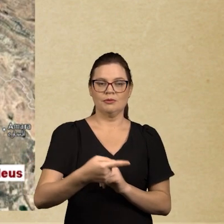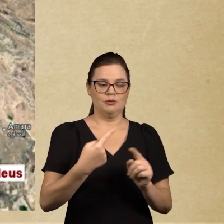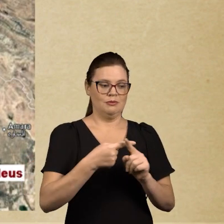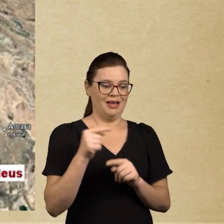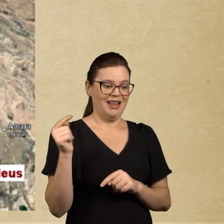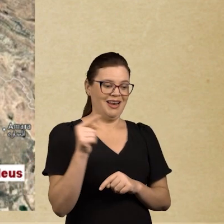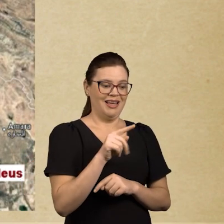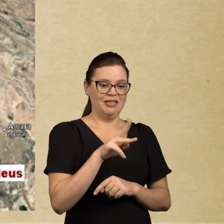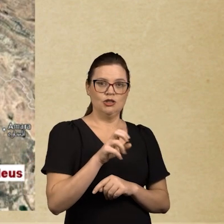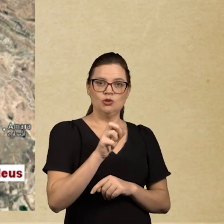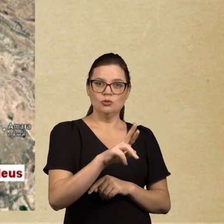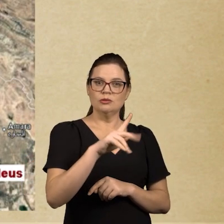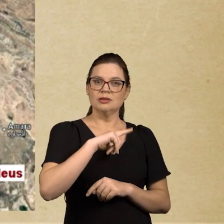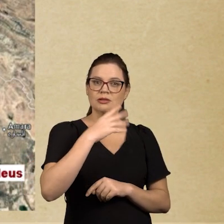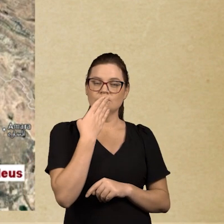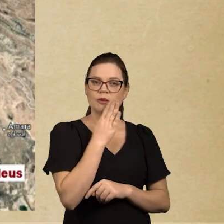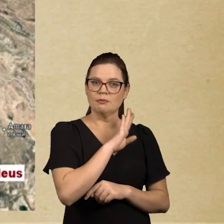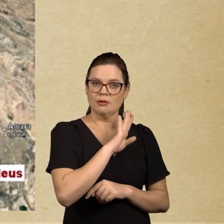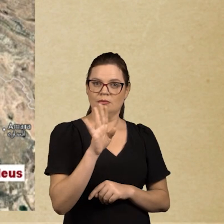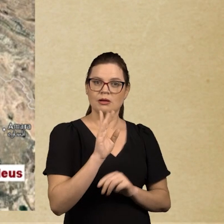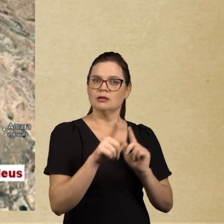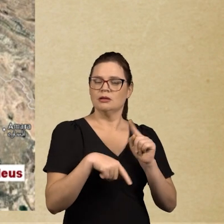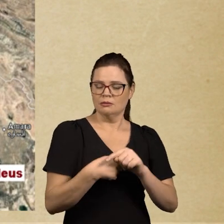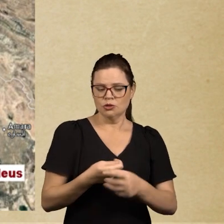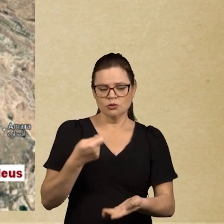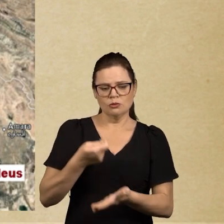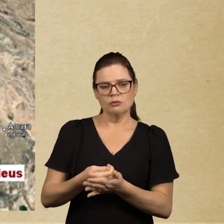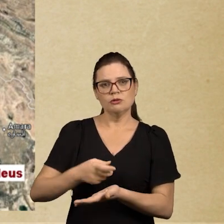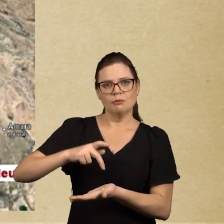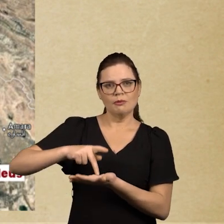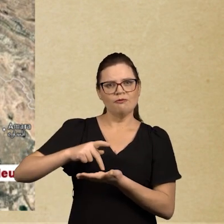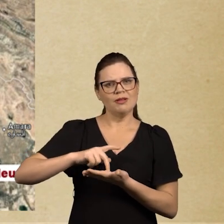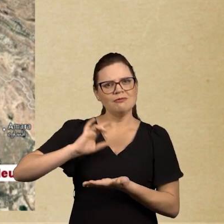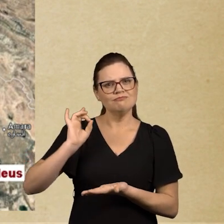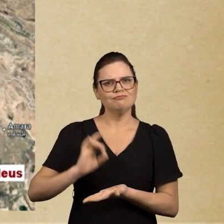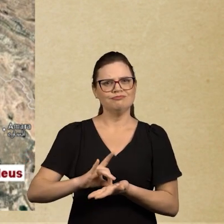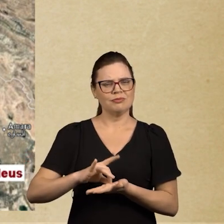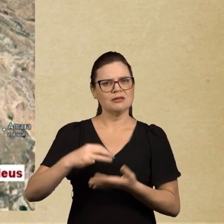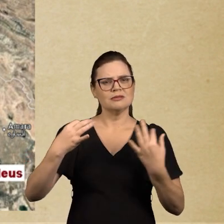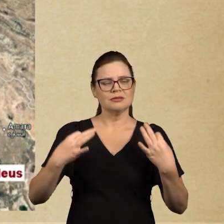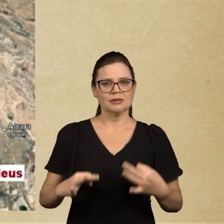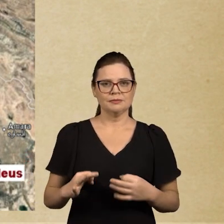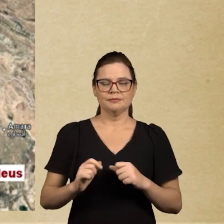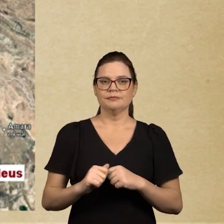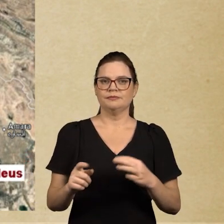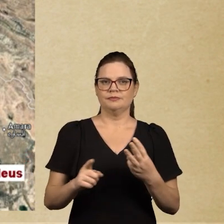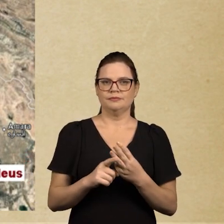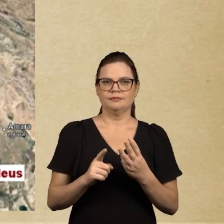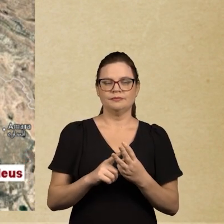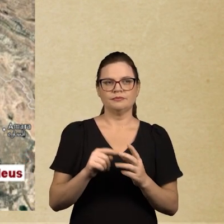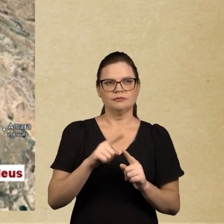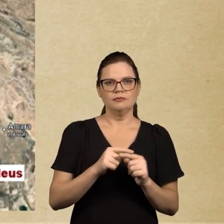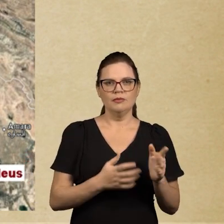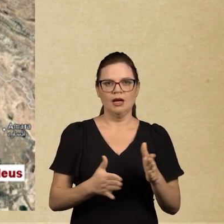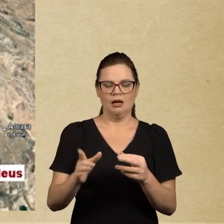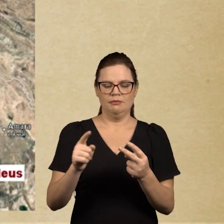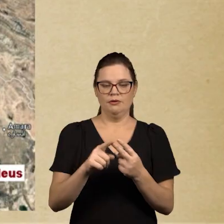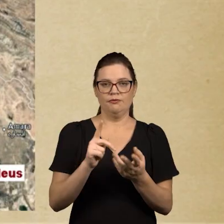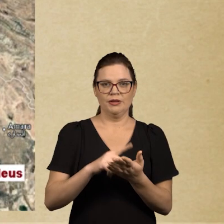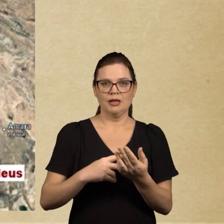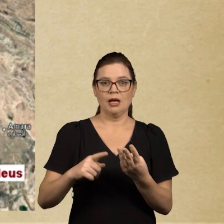verdade absoluta, não relativa, né? Sim. A verdade de Deus é absoluta. E eu sou o caminho, a verdade e a